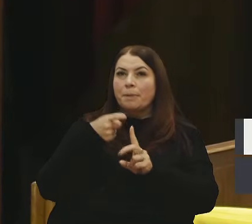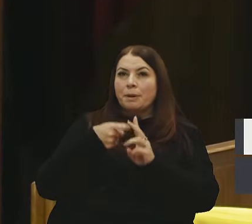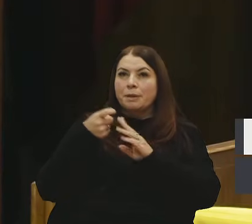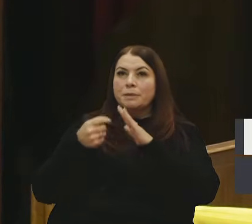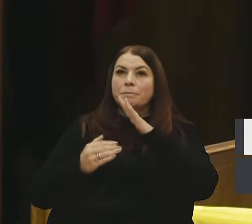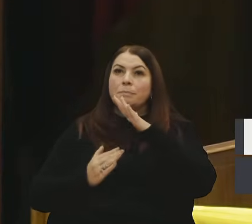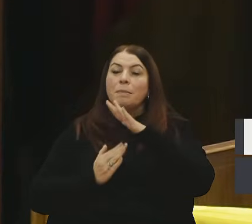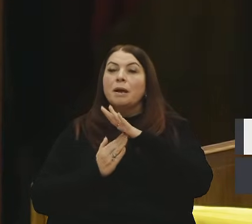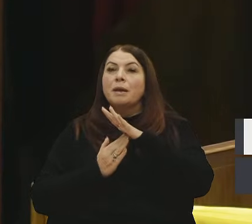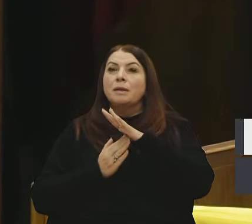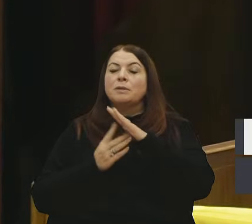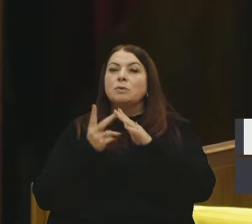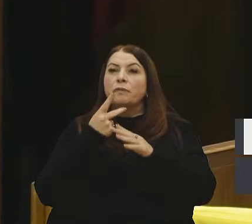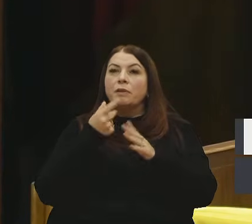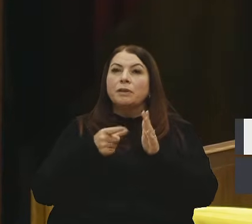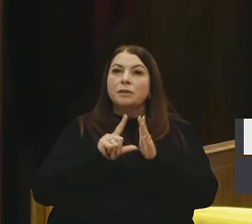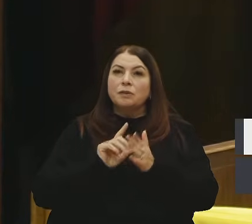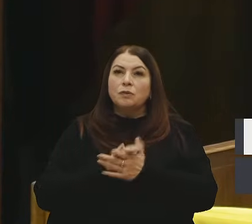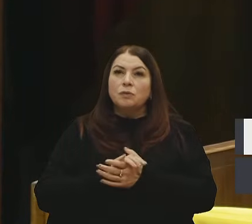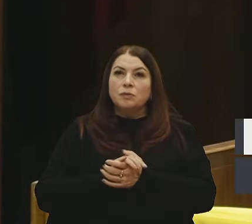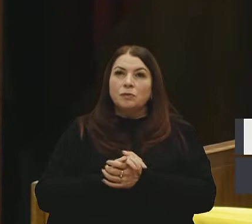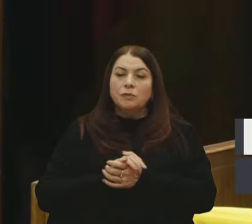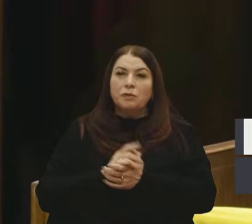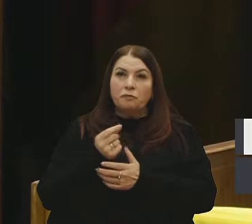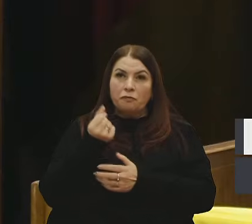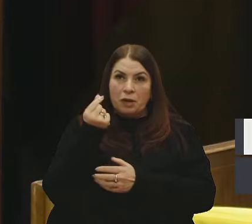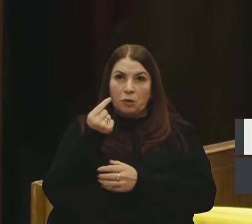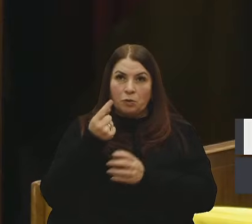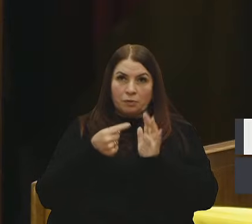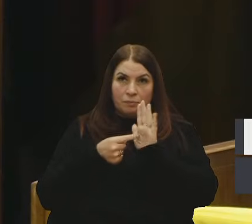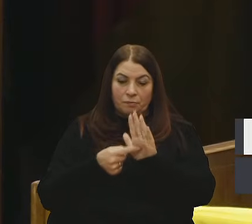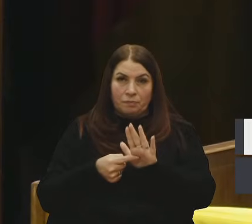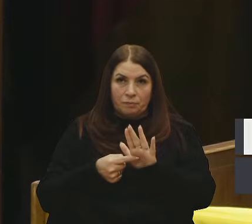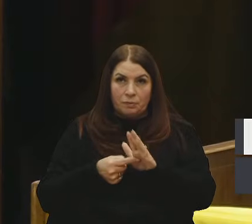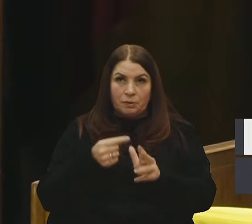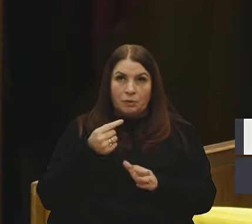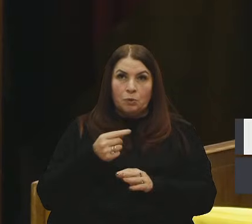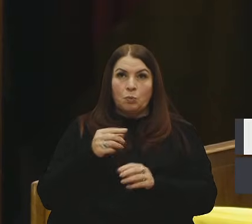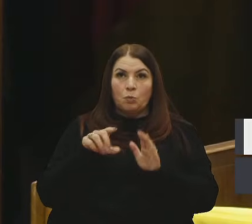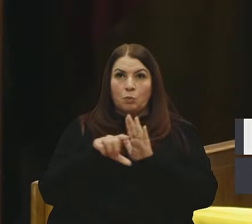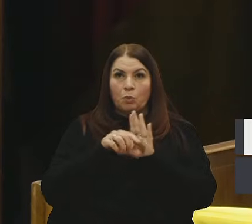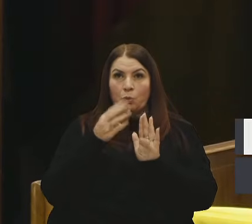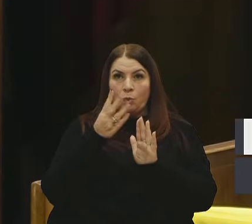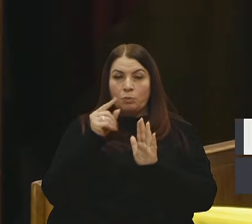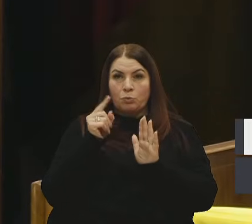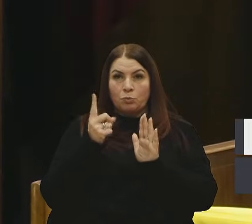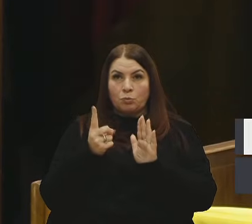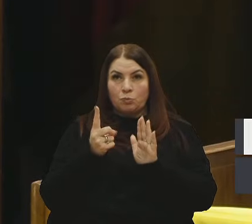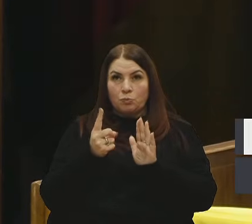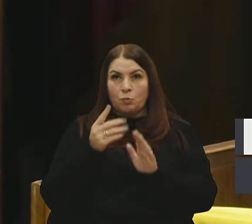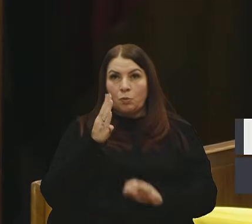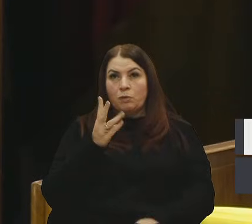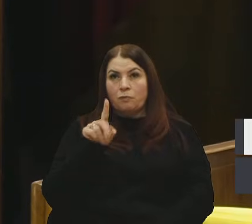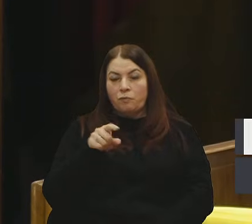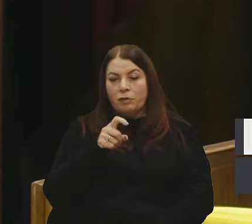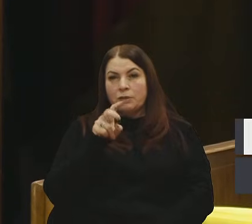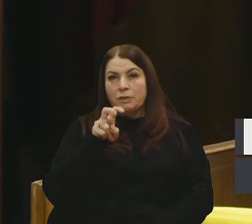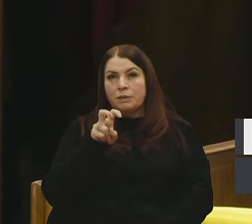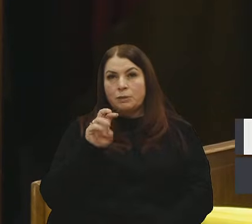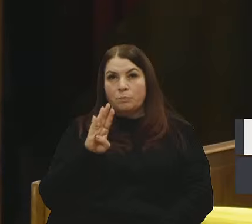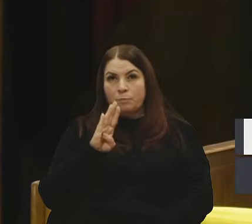máxima. O que eu falei antes? Valor declarado. Cláusula 4.1 do contrato, 4,5